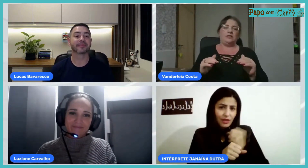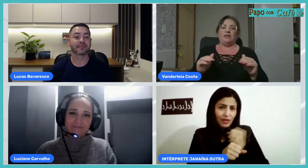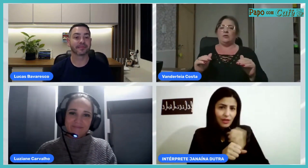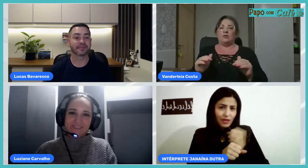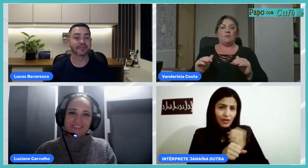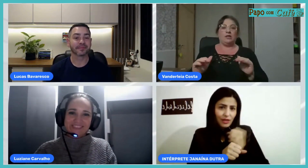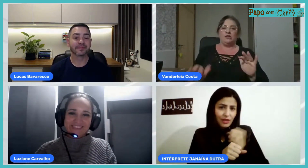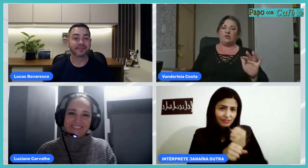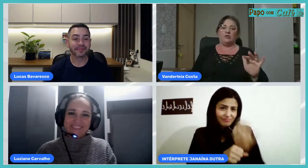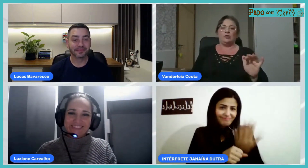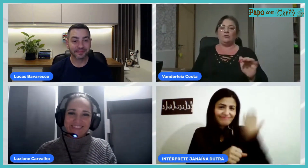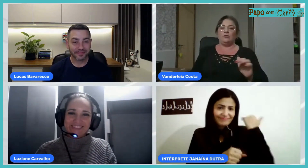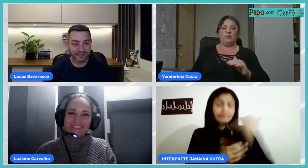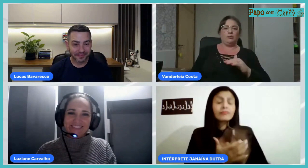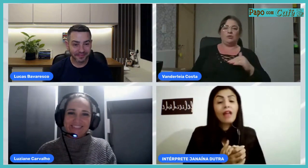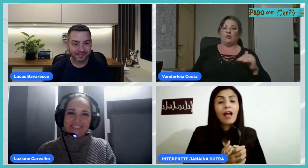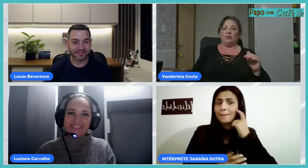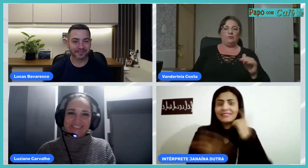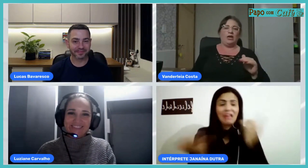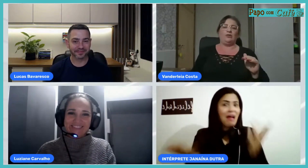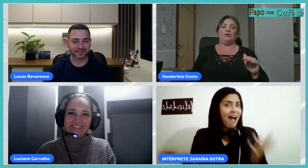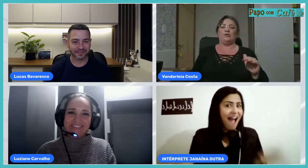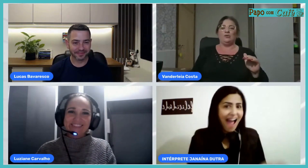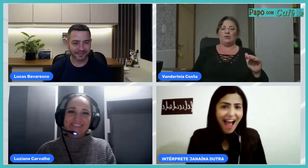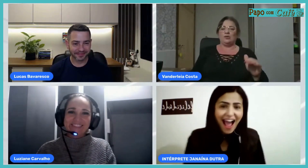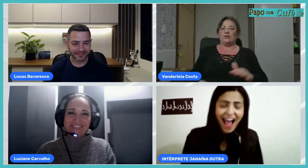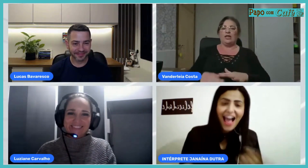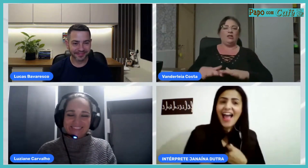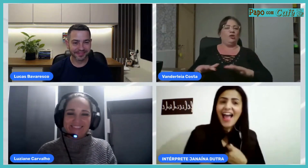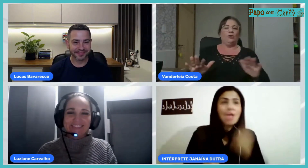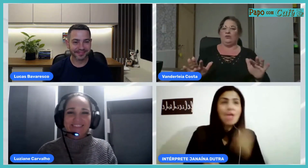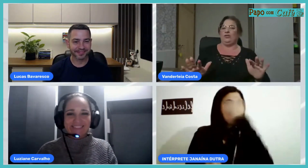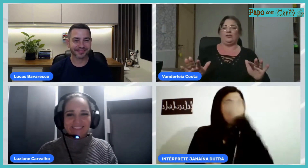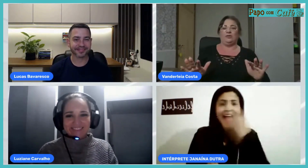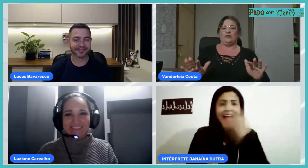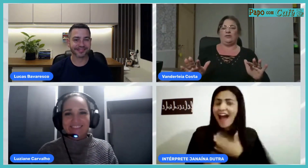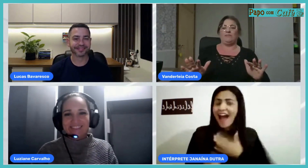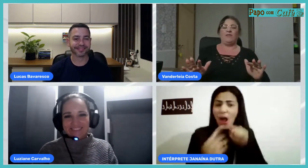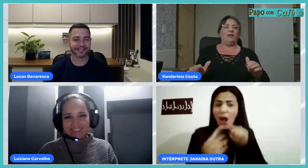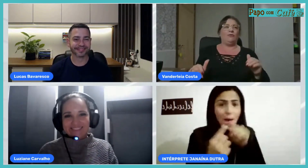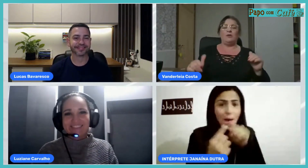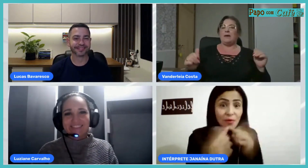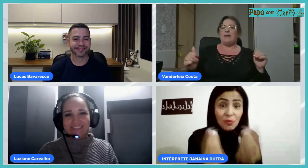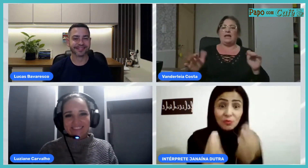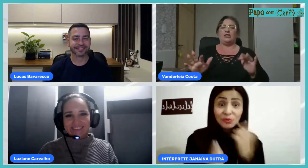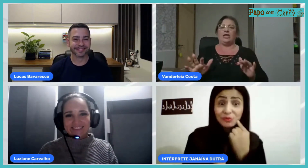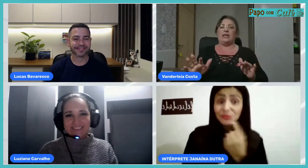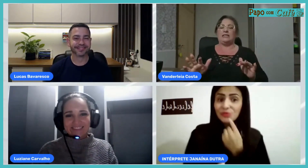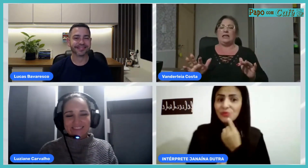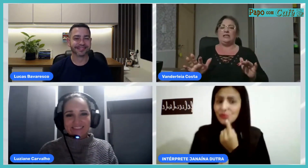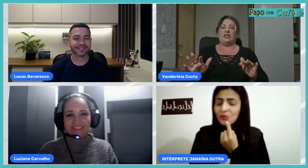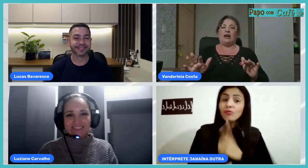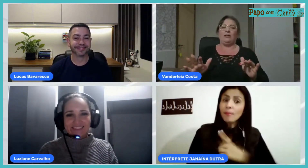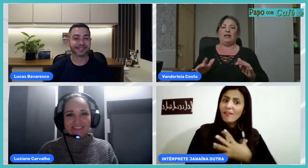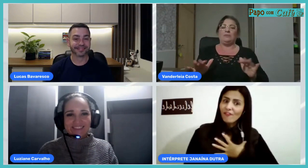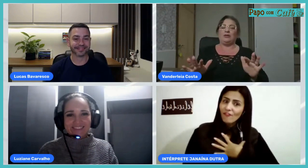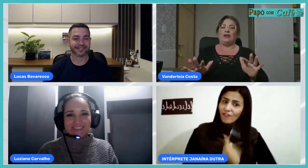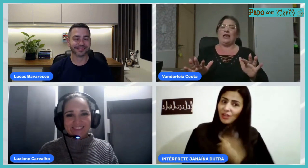Libras, tipo assim, eu sou mãe de surdo, eu estou no meio dos surdos, eu sei tudo de surdos. Fui bem bela, cheguei na